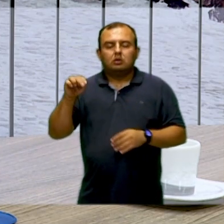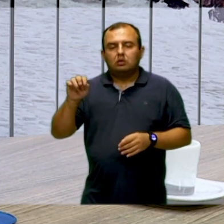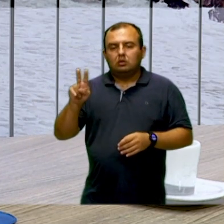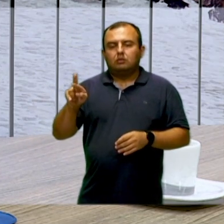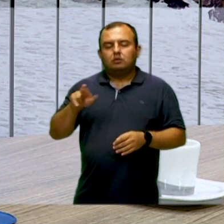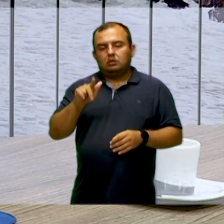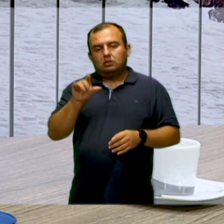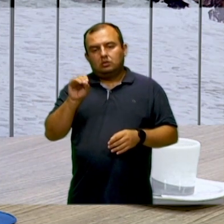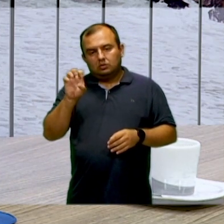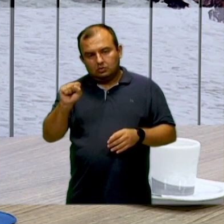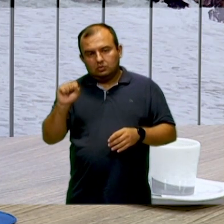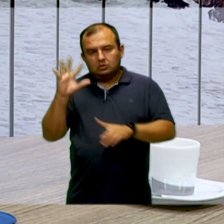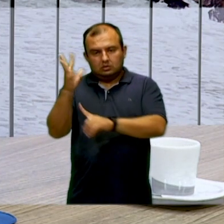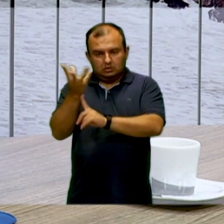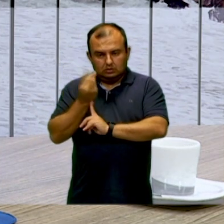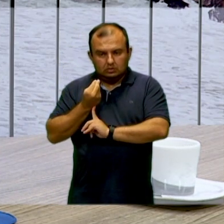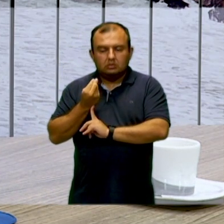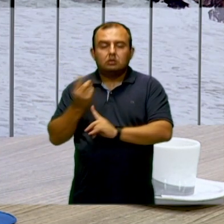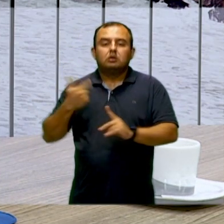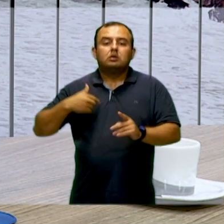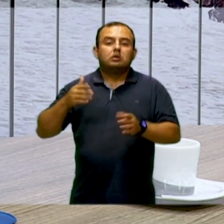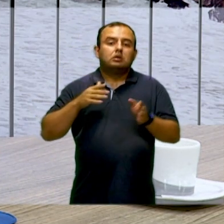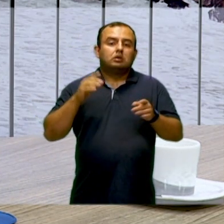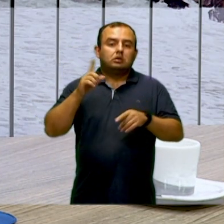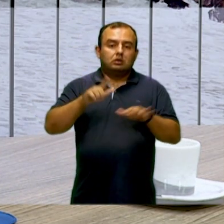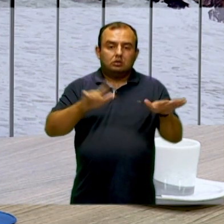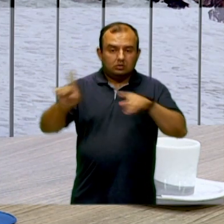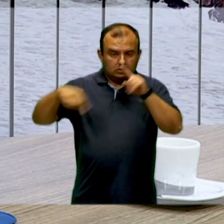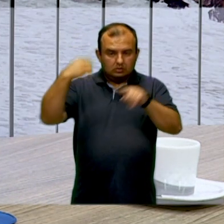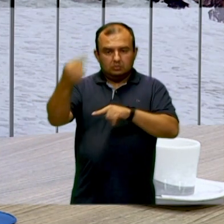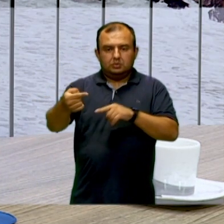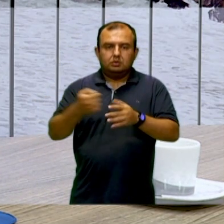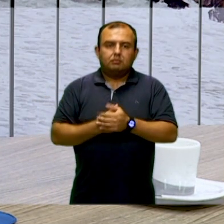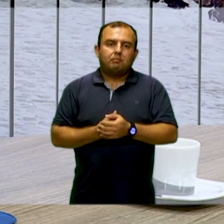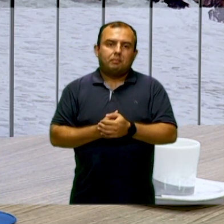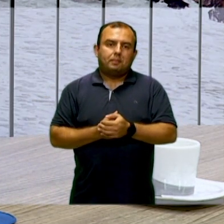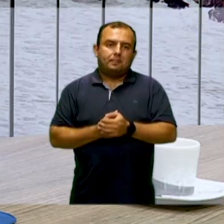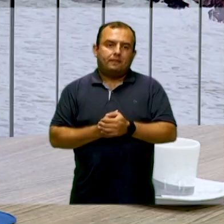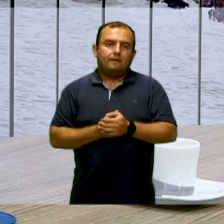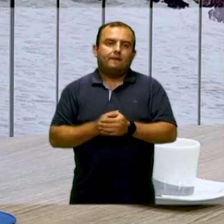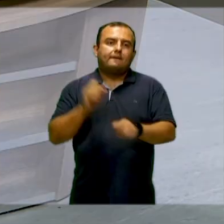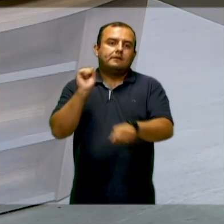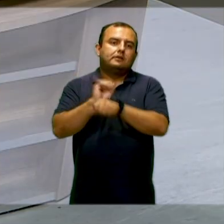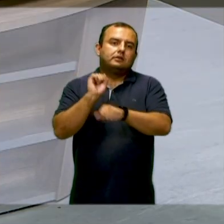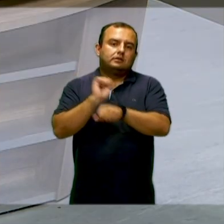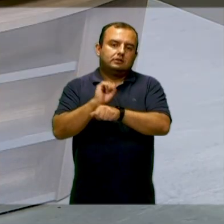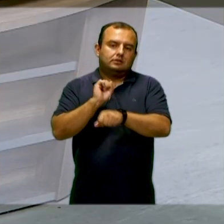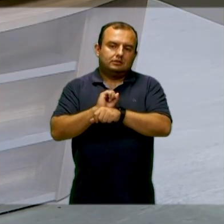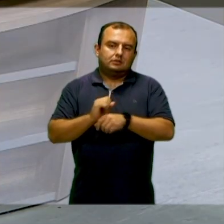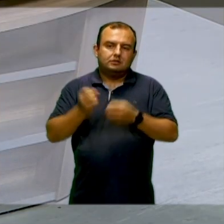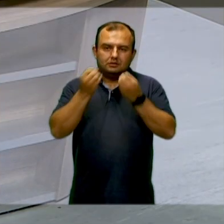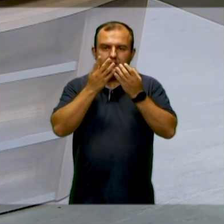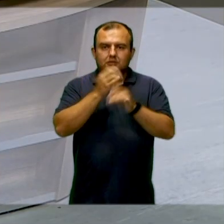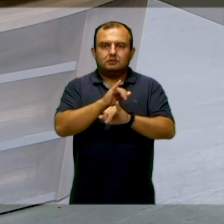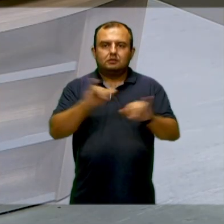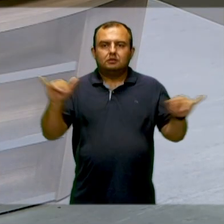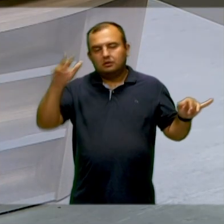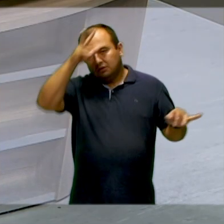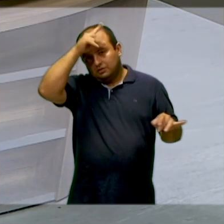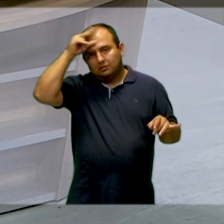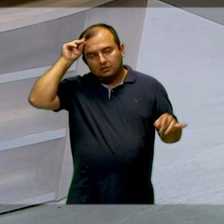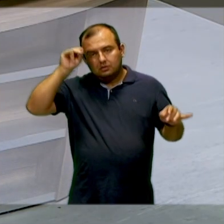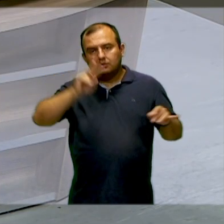artísticas. A nossa previsão é até semana que vem. Vamos aguardar aí, então, boas notícias. O prefeito, ele